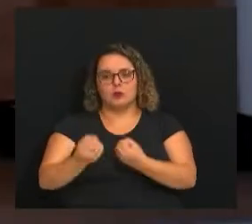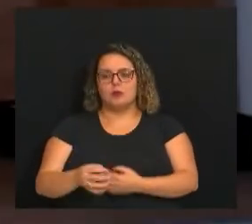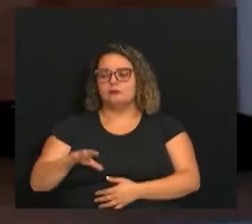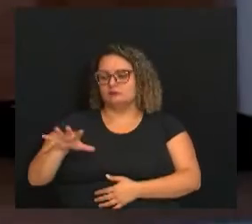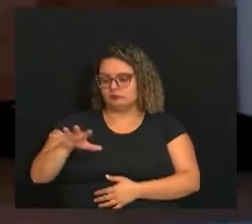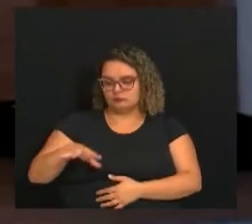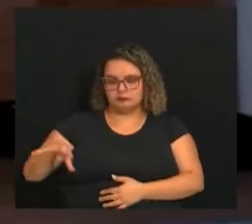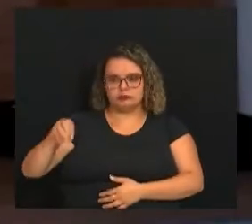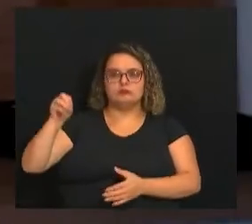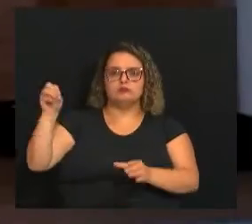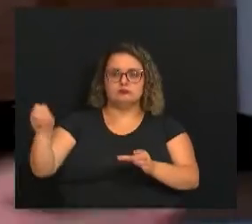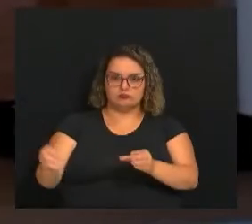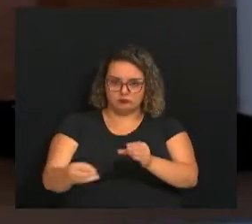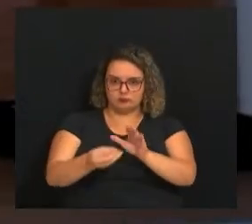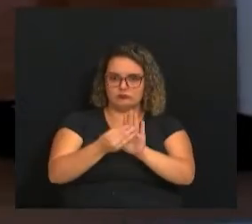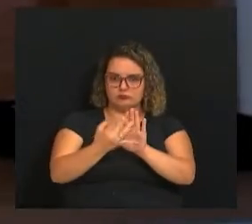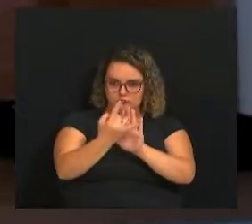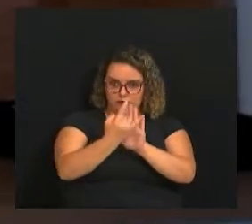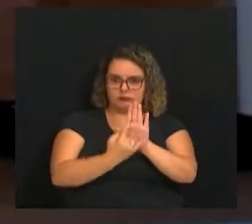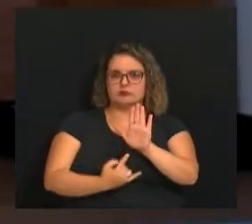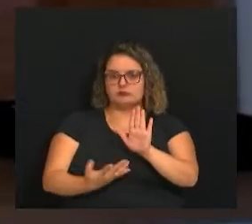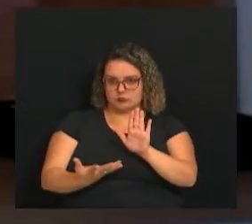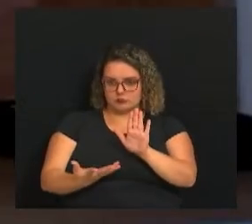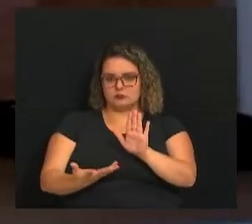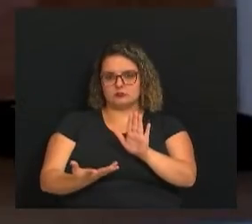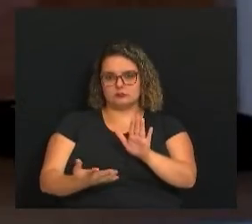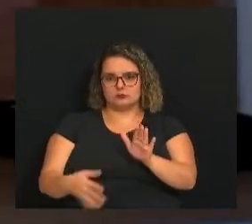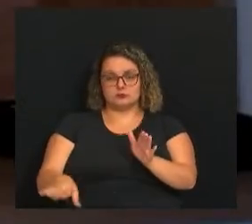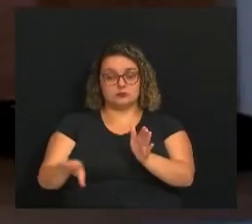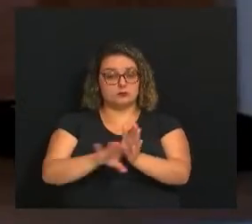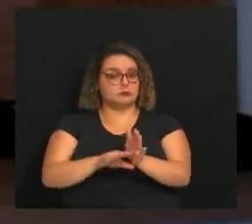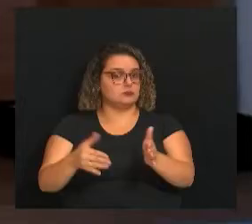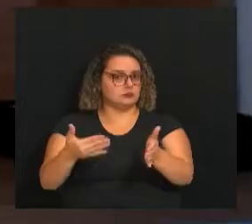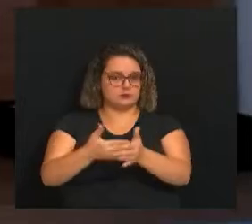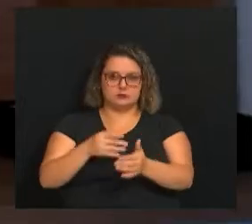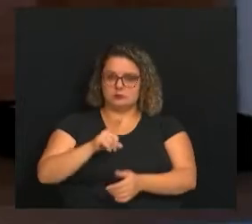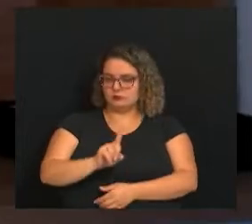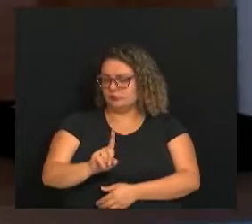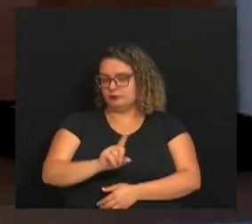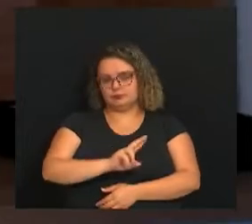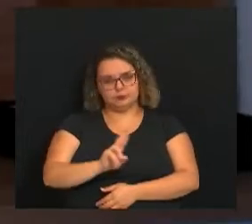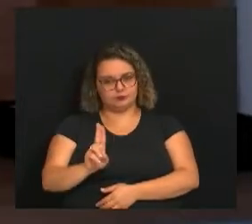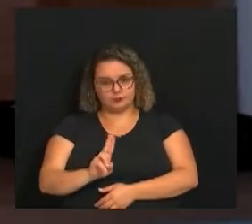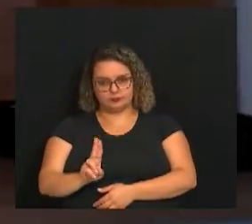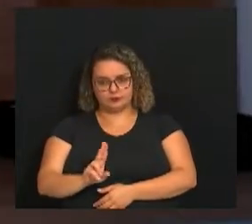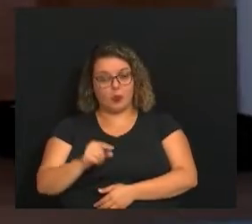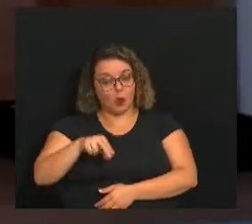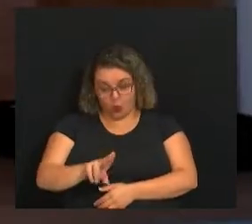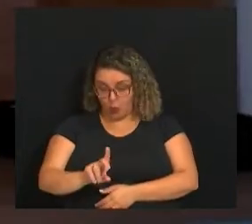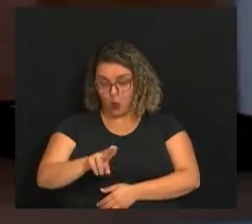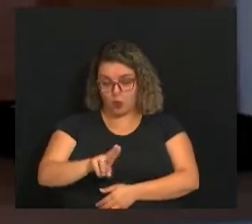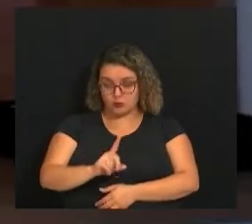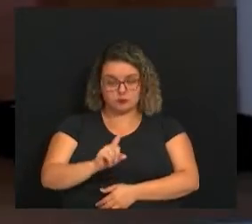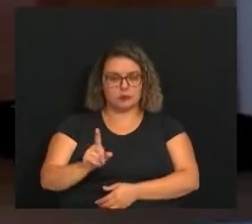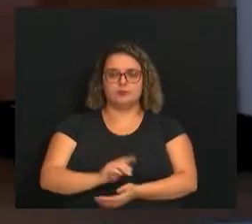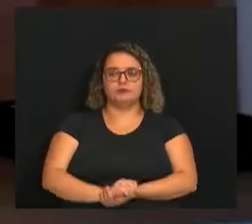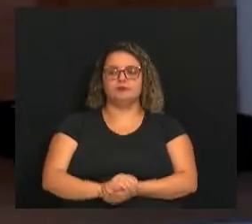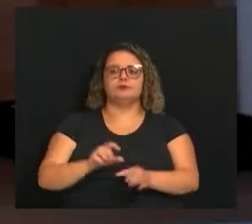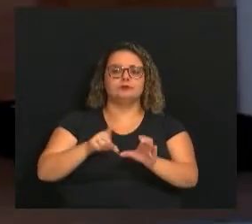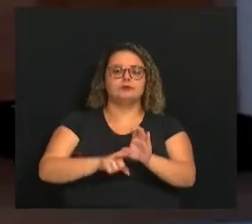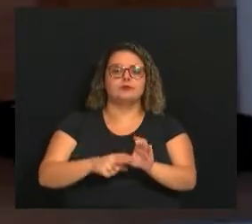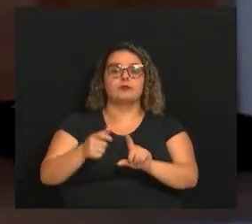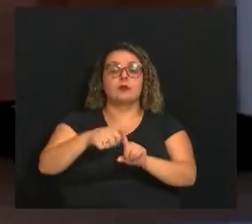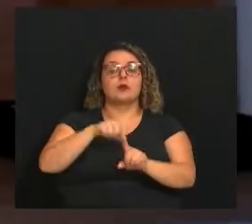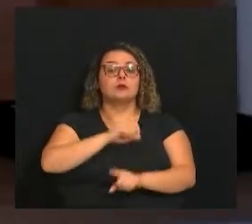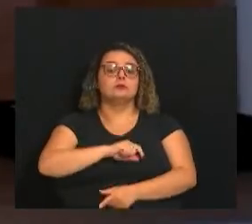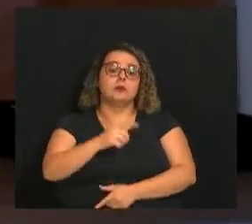ser inseridas, chegando ou não nos limites estabelecidos. Então, vamos supor, você tem um dependente que recebe menos que